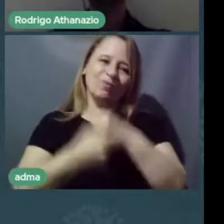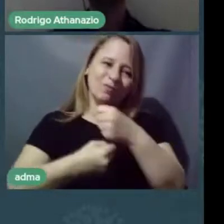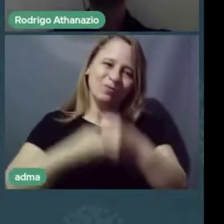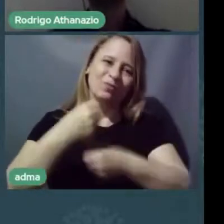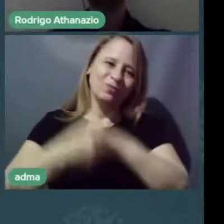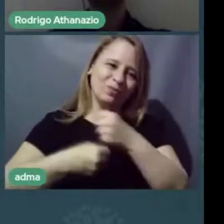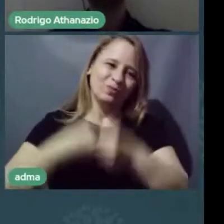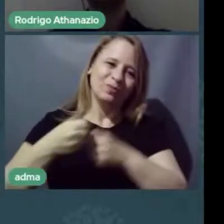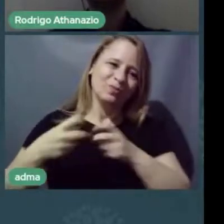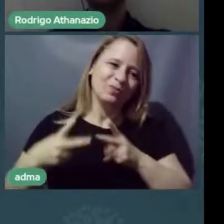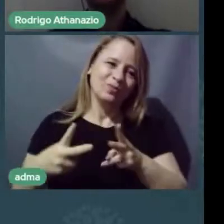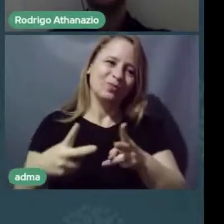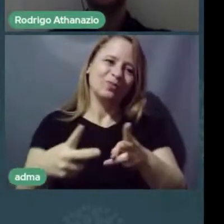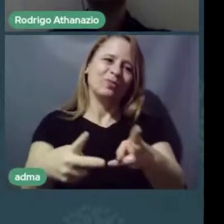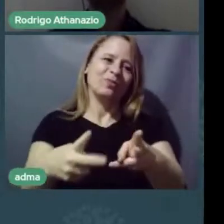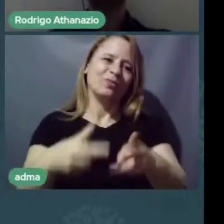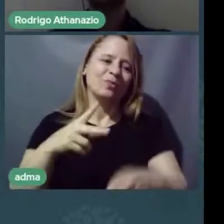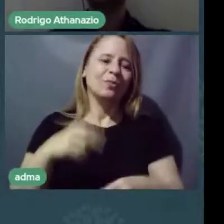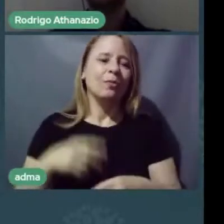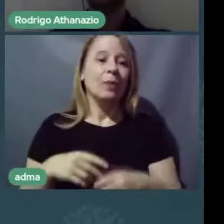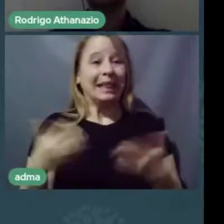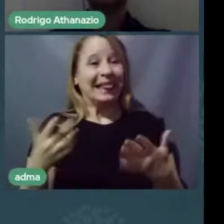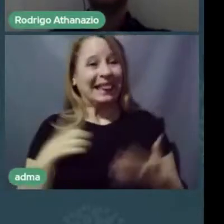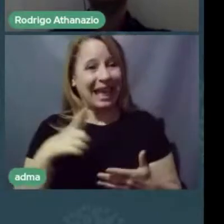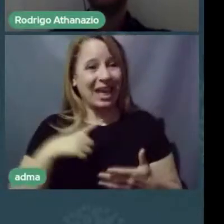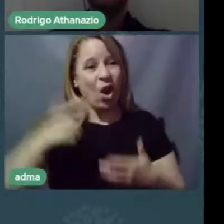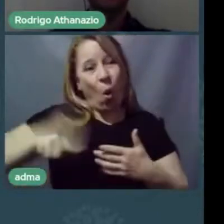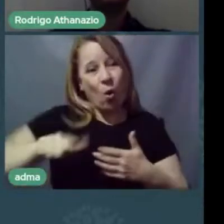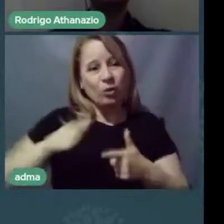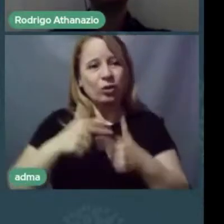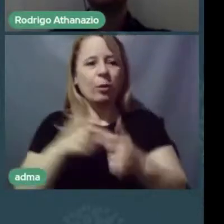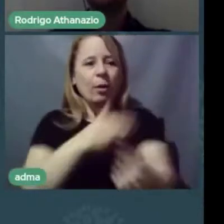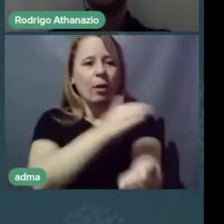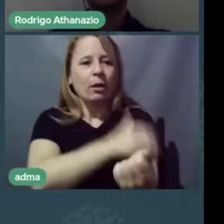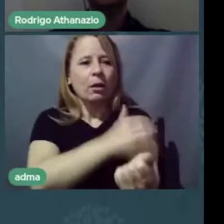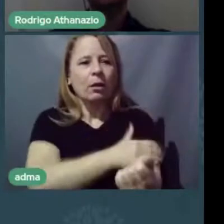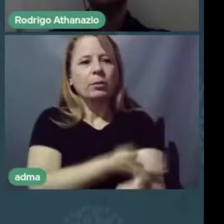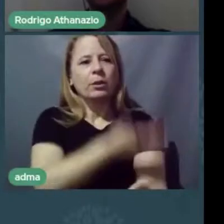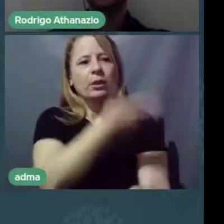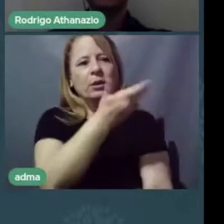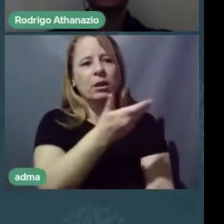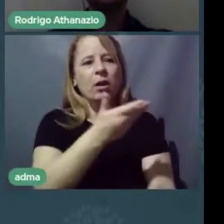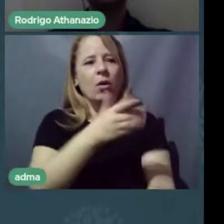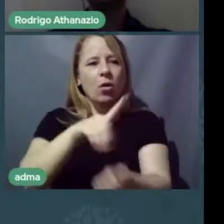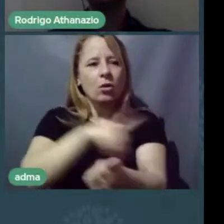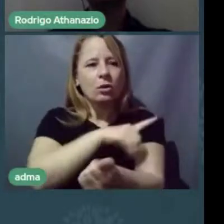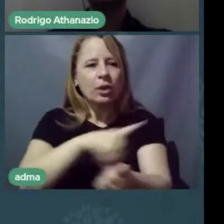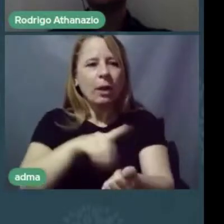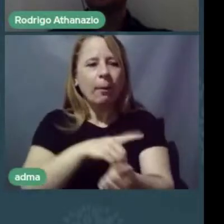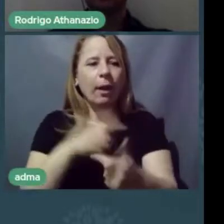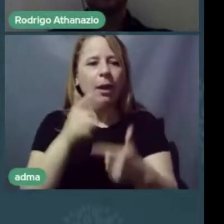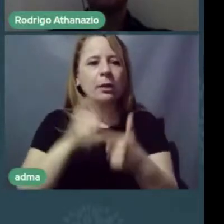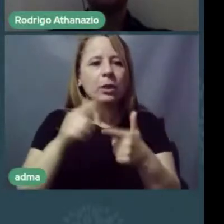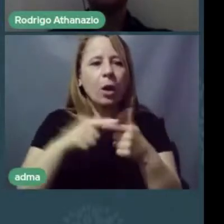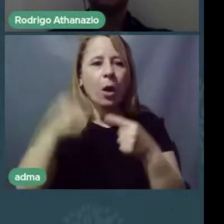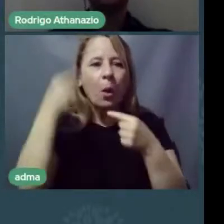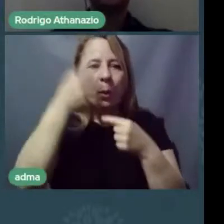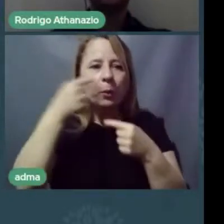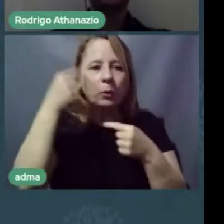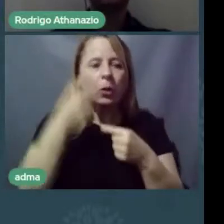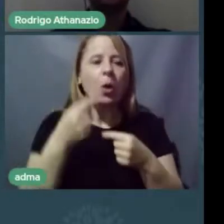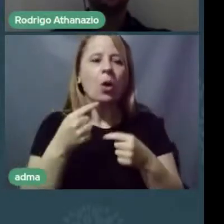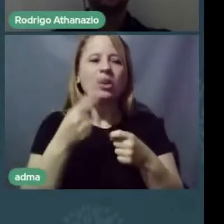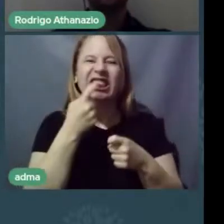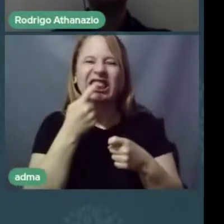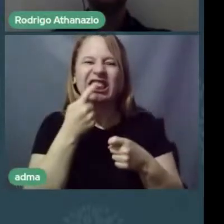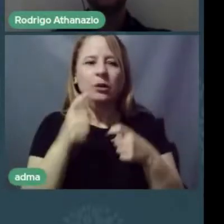sabe que existem uma série de efeitos colaterais, hipertensão, diabetes, catarata, osteoporose, tudo